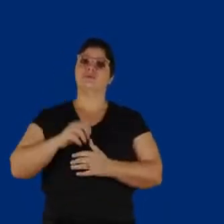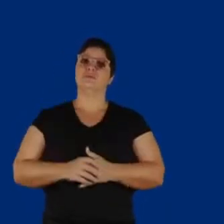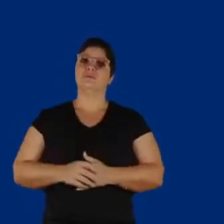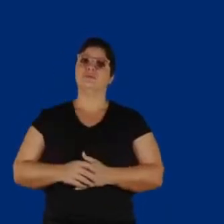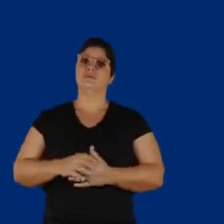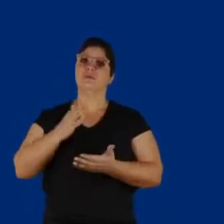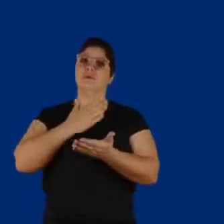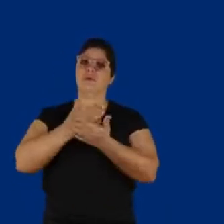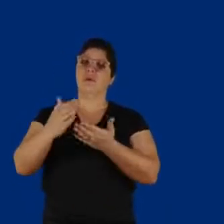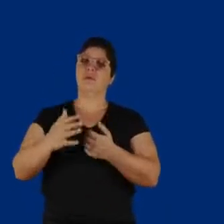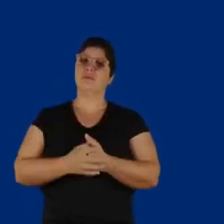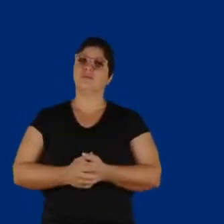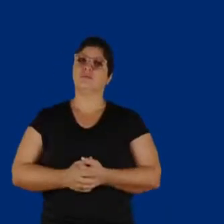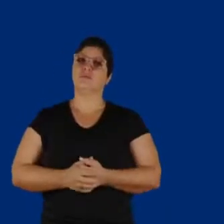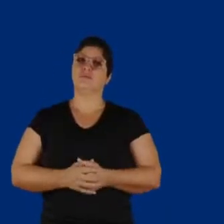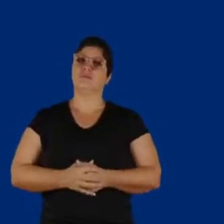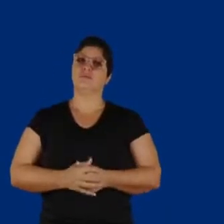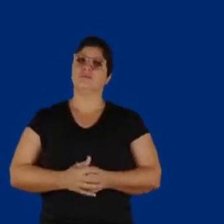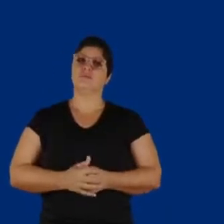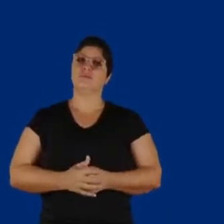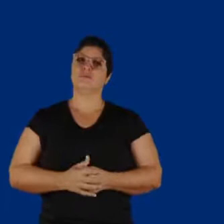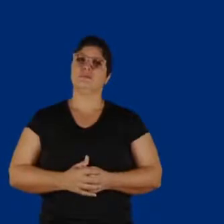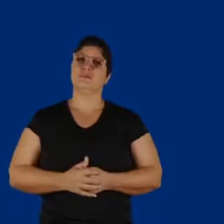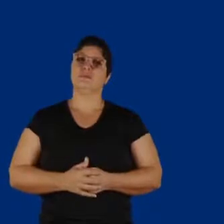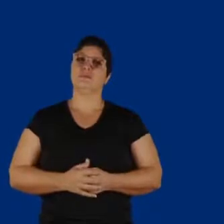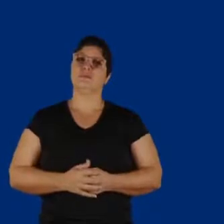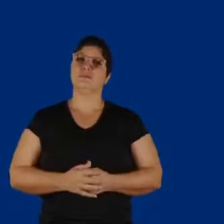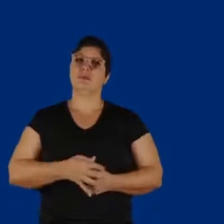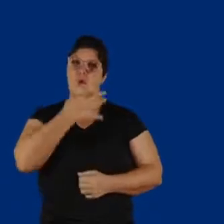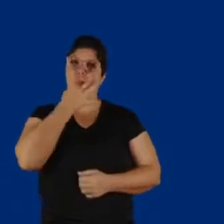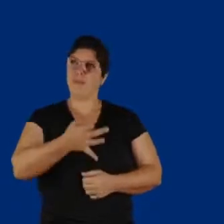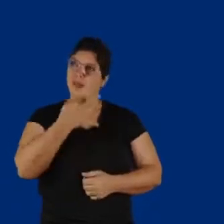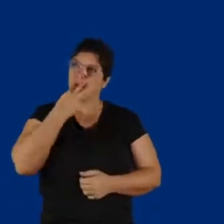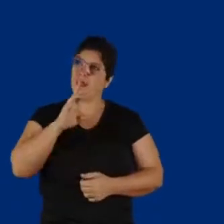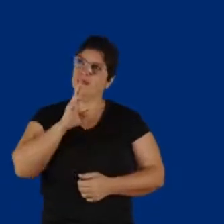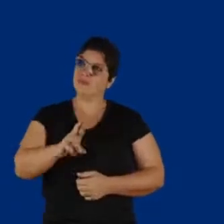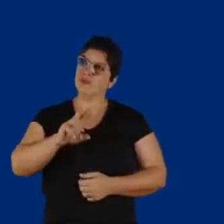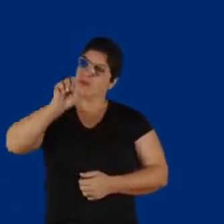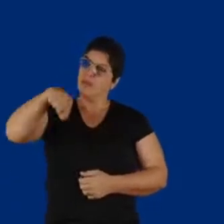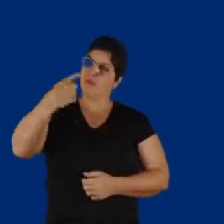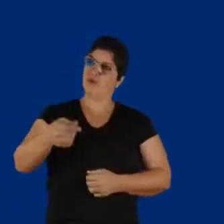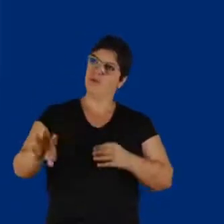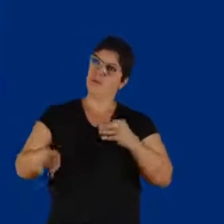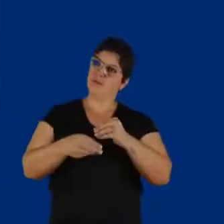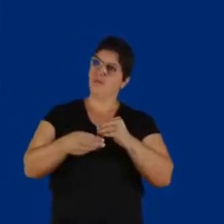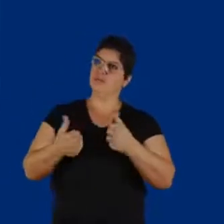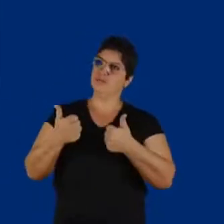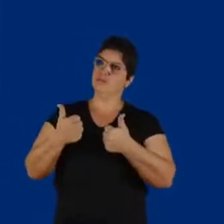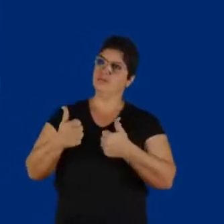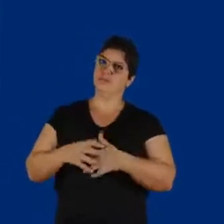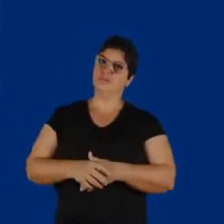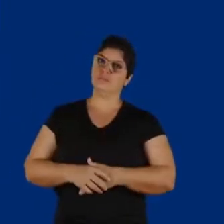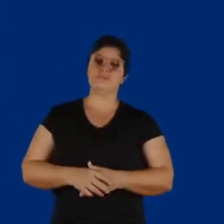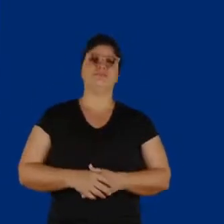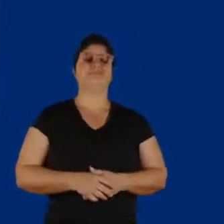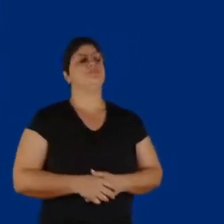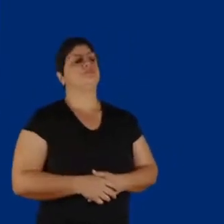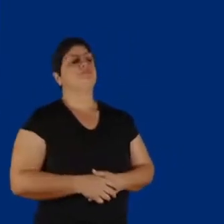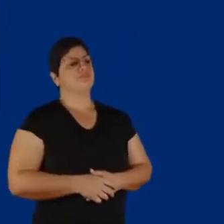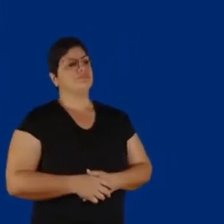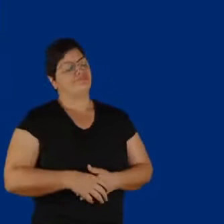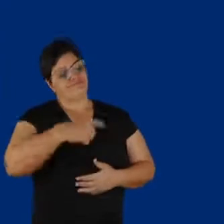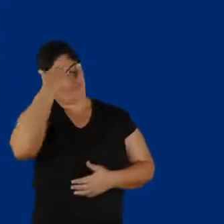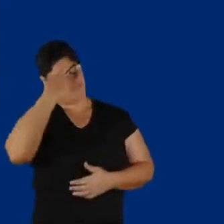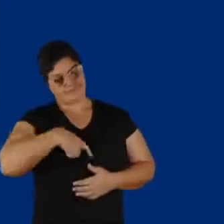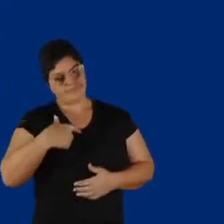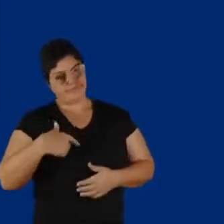Please, Jesuit, go on. Por favor, Jesuit, você quer comentar, quer responder, daí eu comento. Eu trabalhei a vida